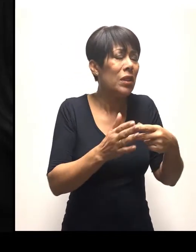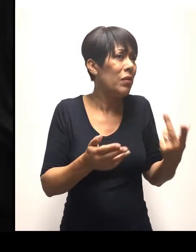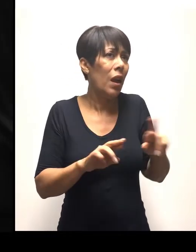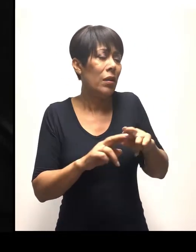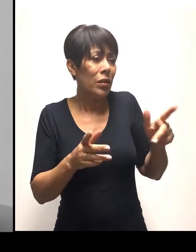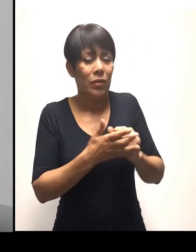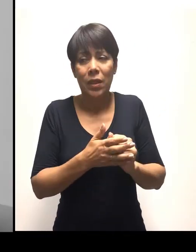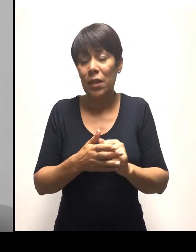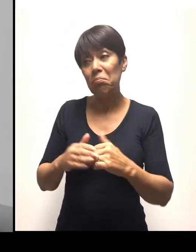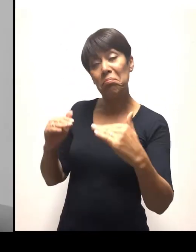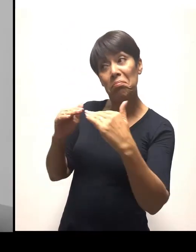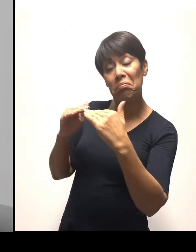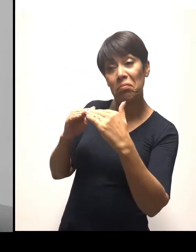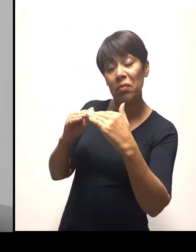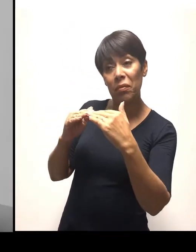sentido.